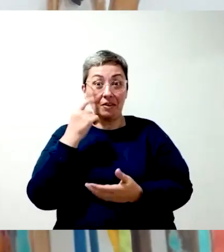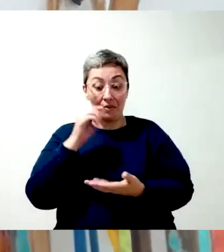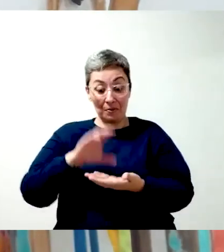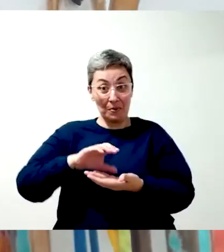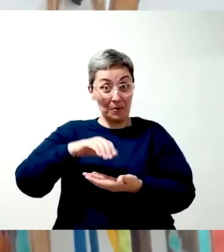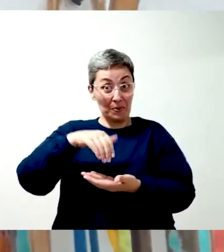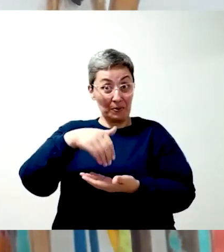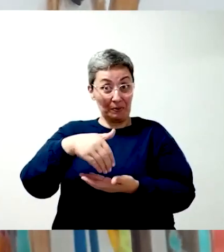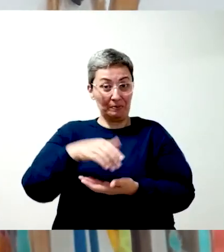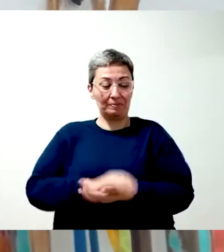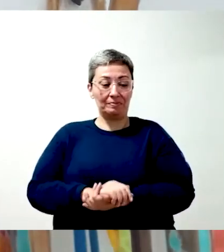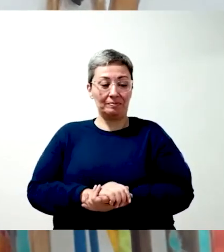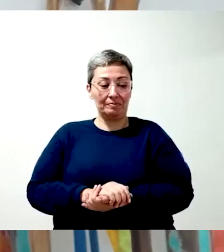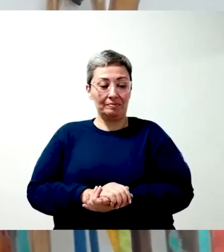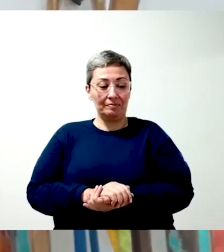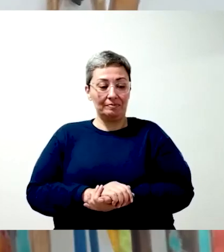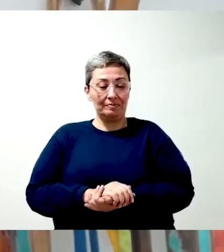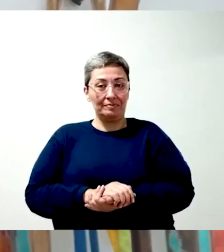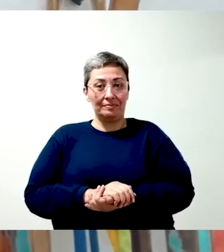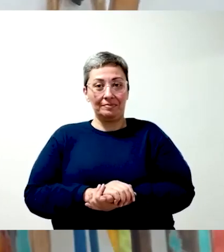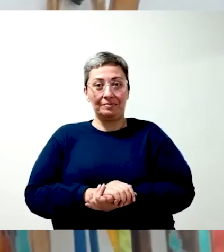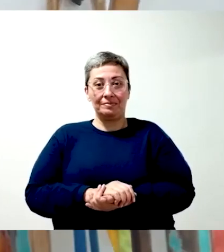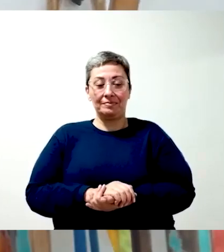Vamos abrir este baúzinho.